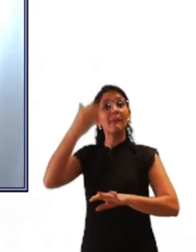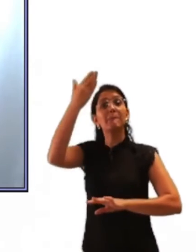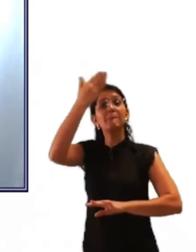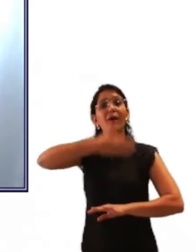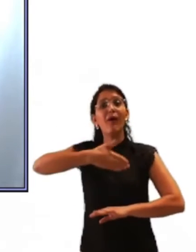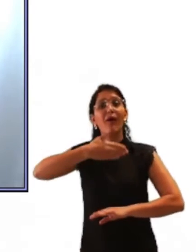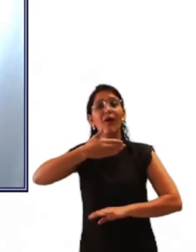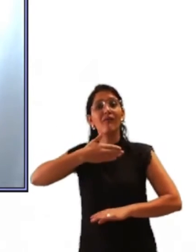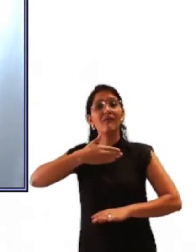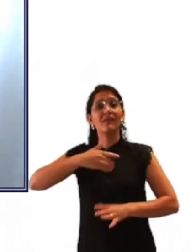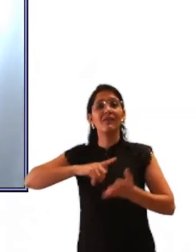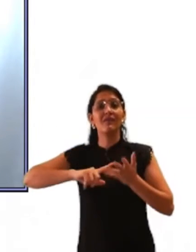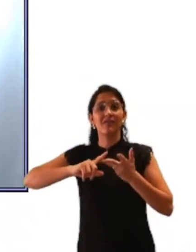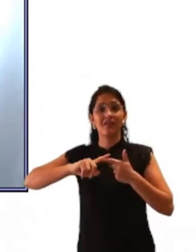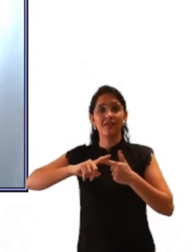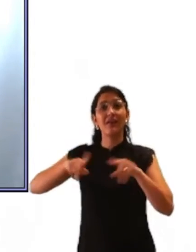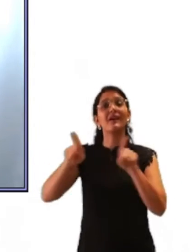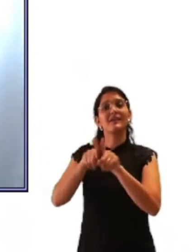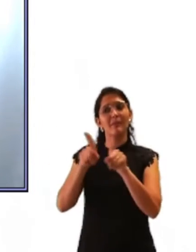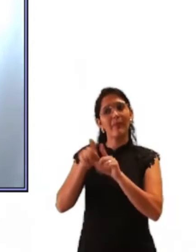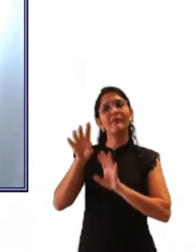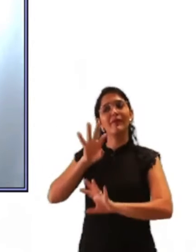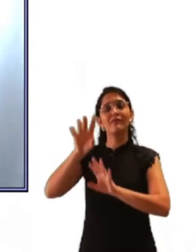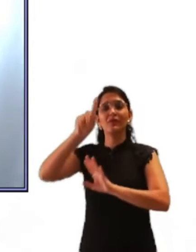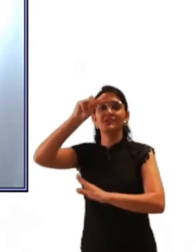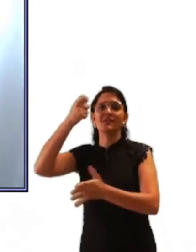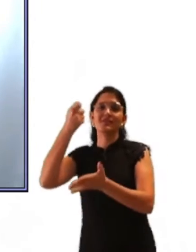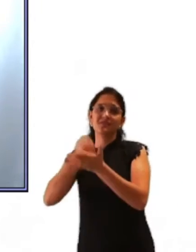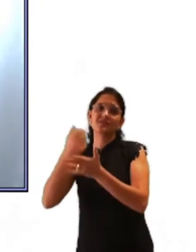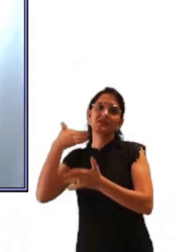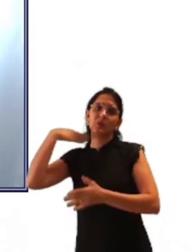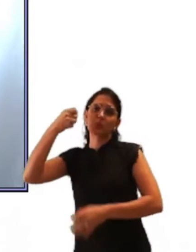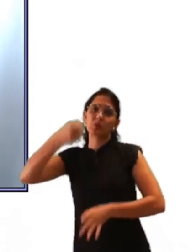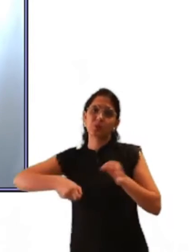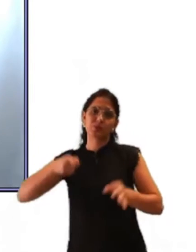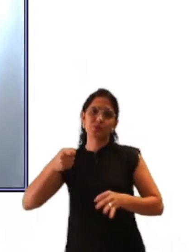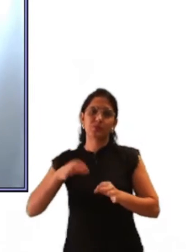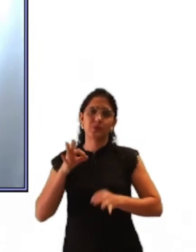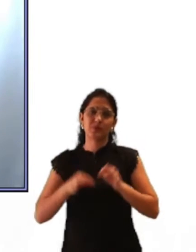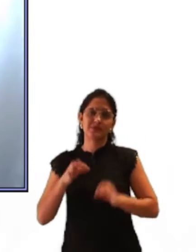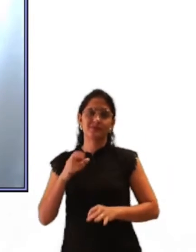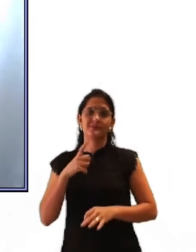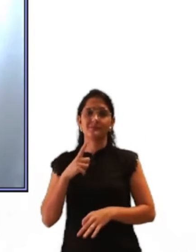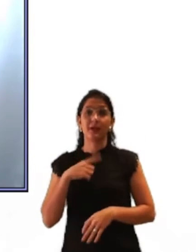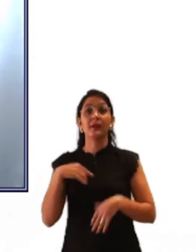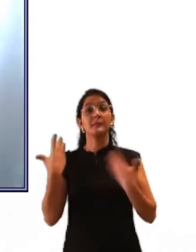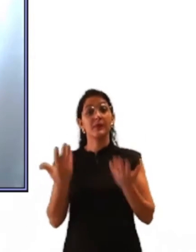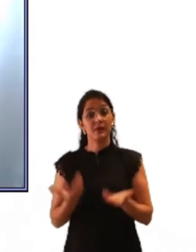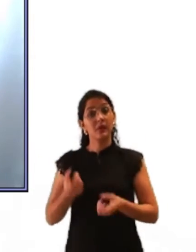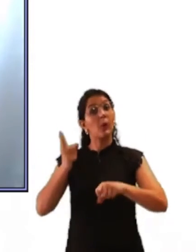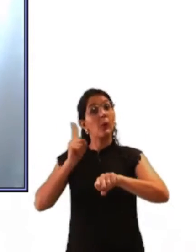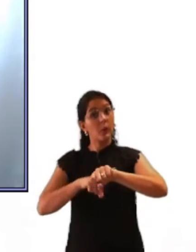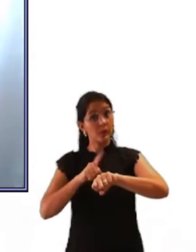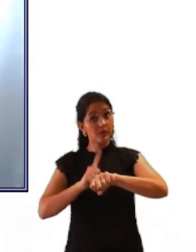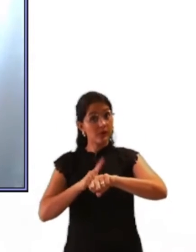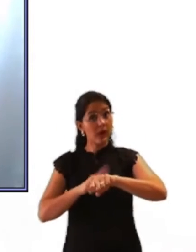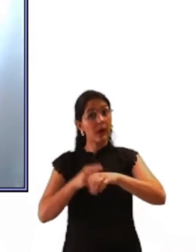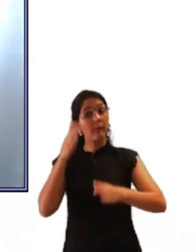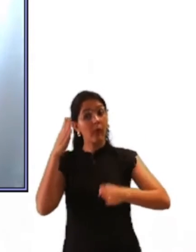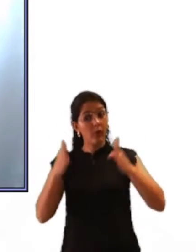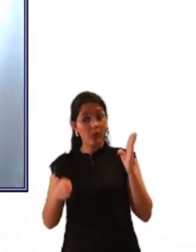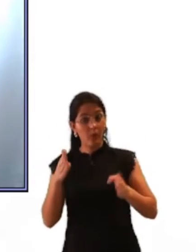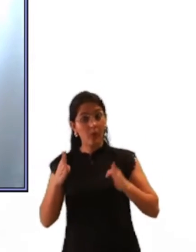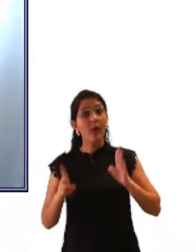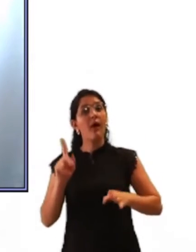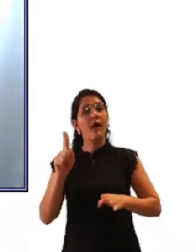prova, vai influenciar na tomada de decisão judicial, né? Então, o tempo é uma variável que